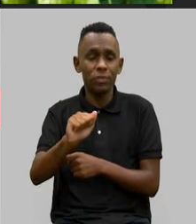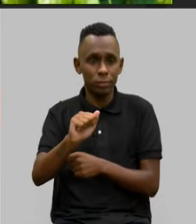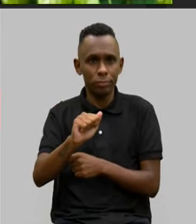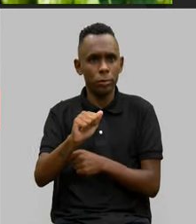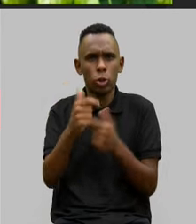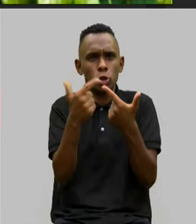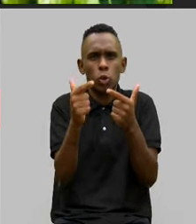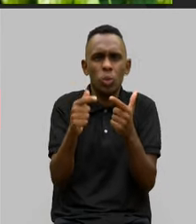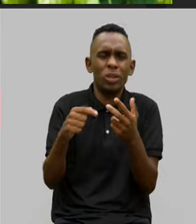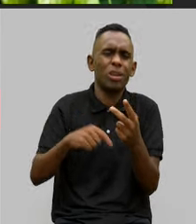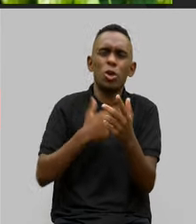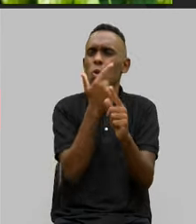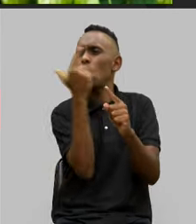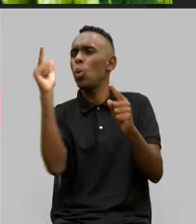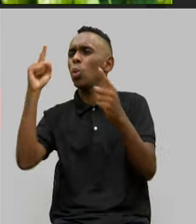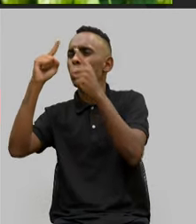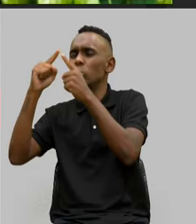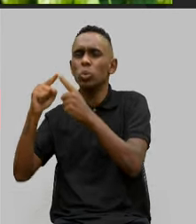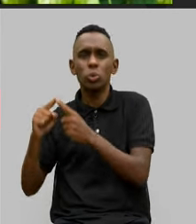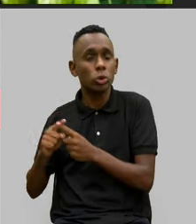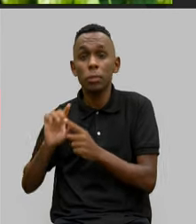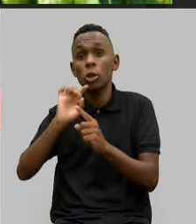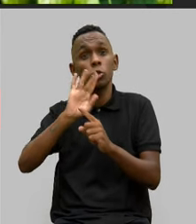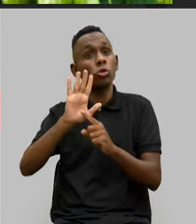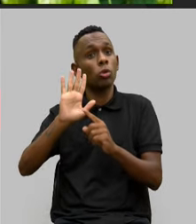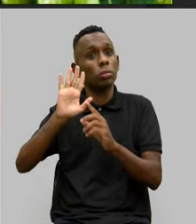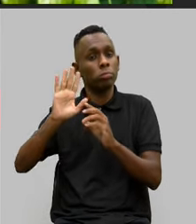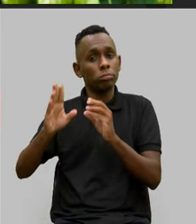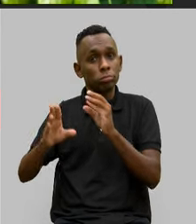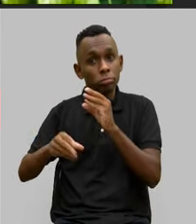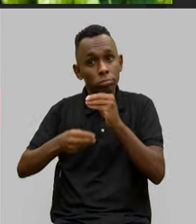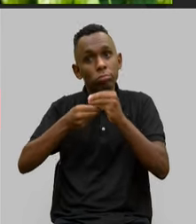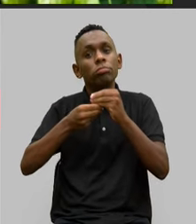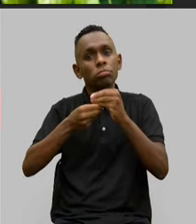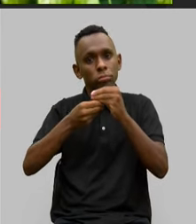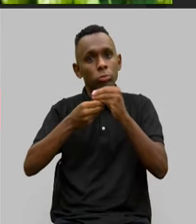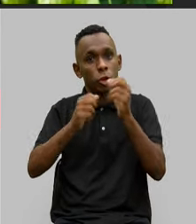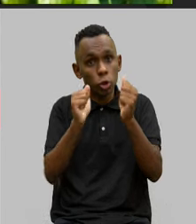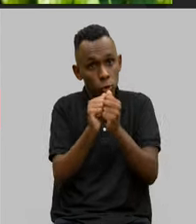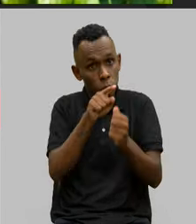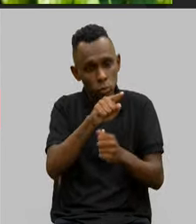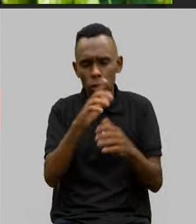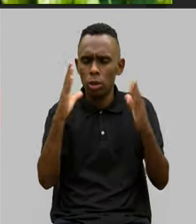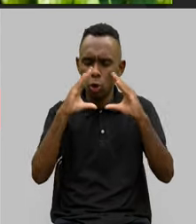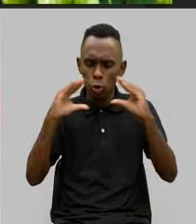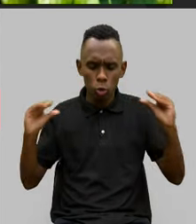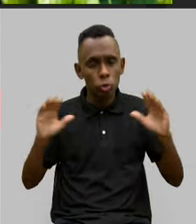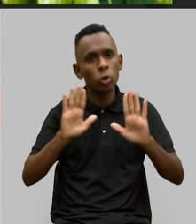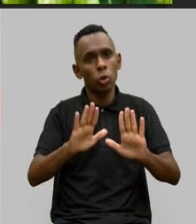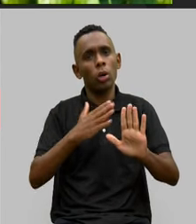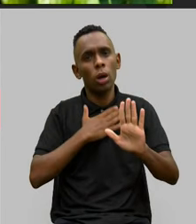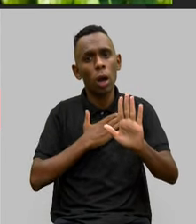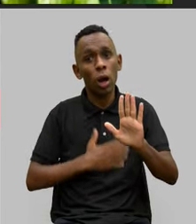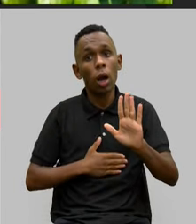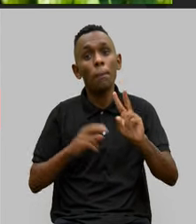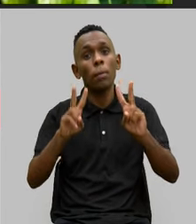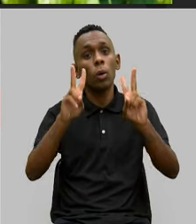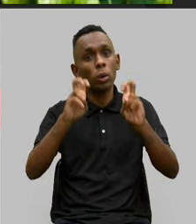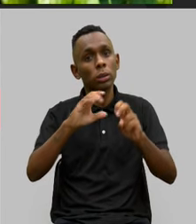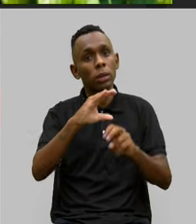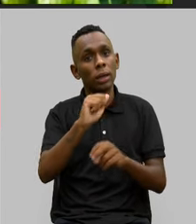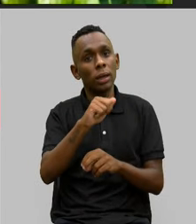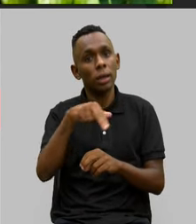cannabis ruderalis isso tudo hoje é subespécie né Fiquem tranquilos em usar apenas o termo